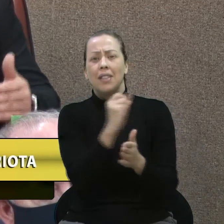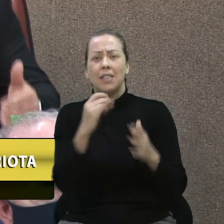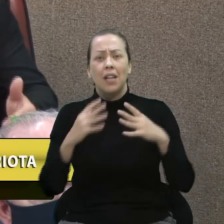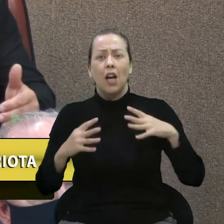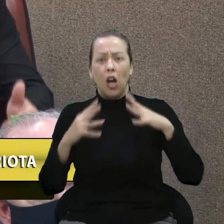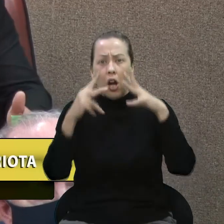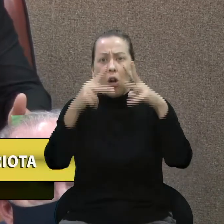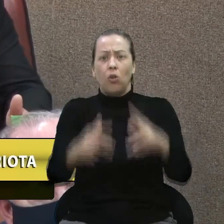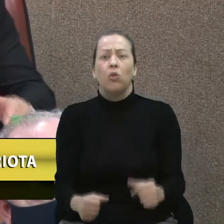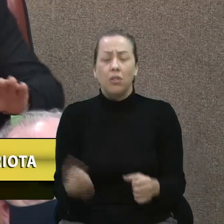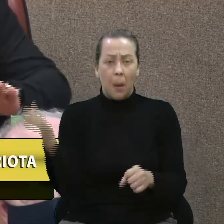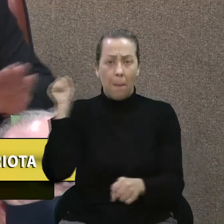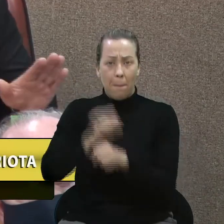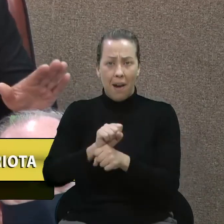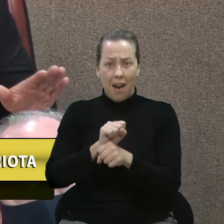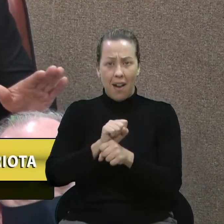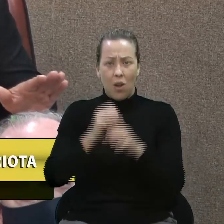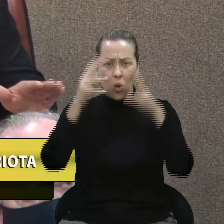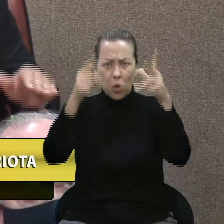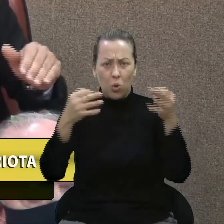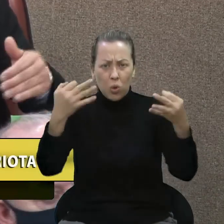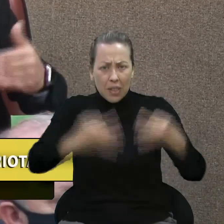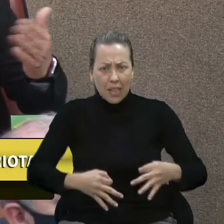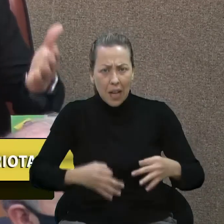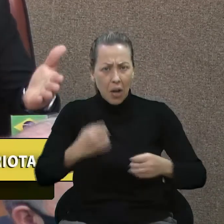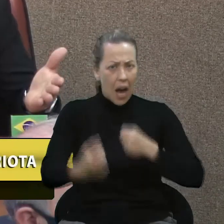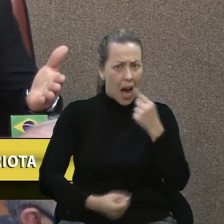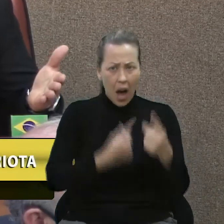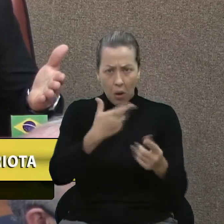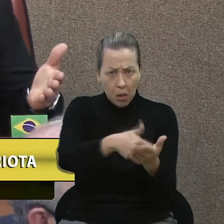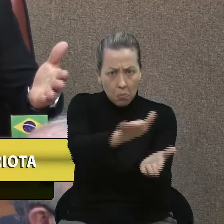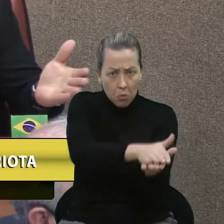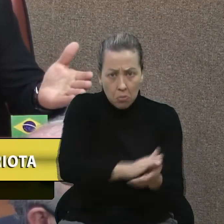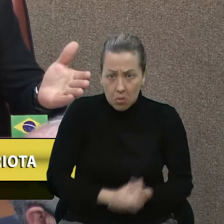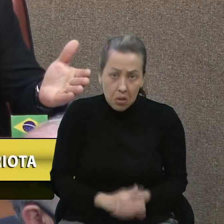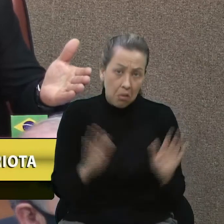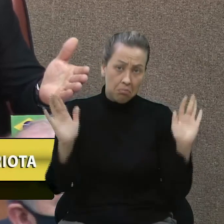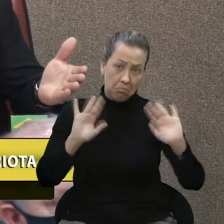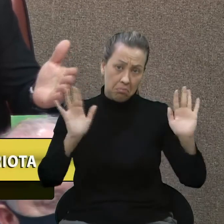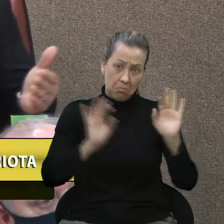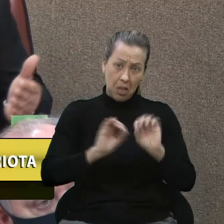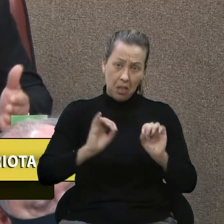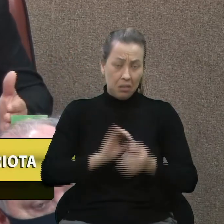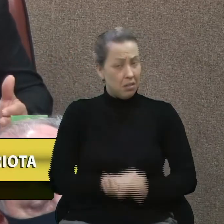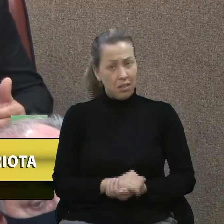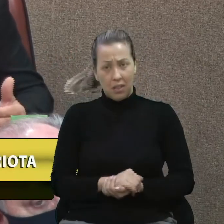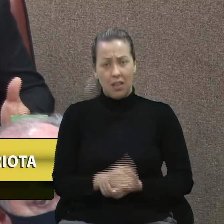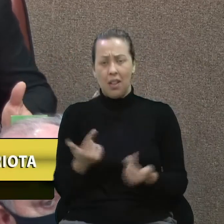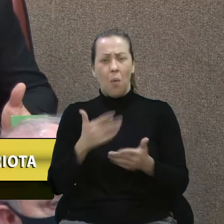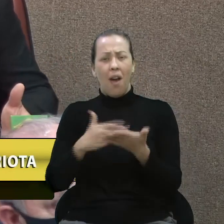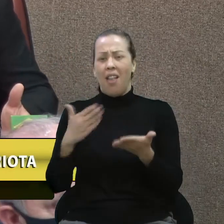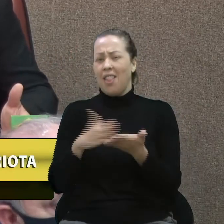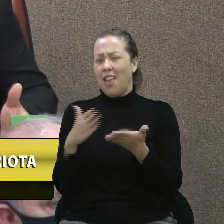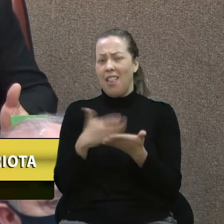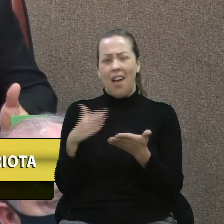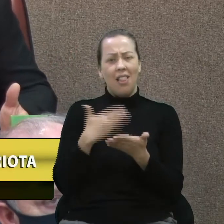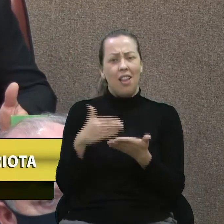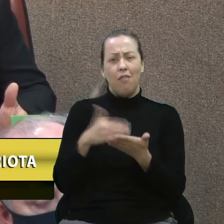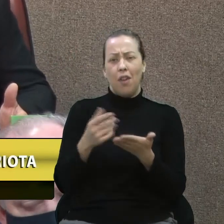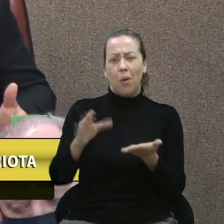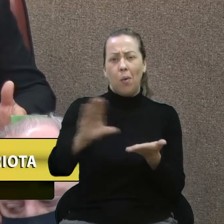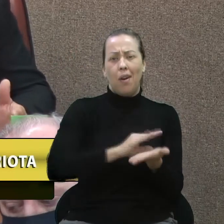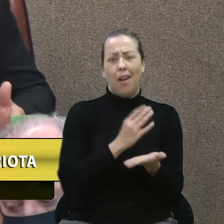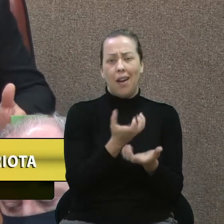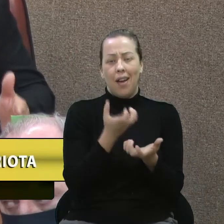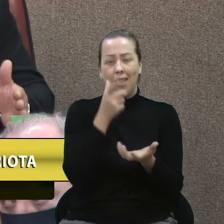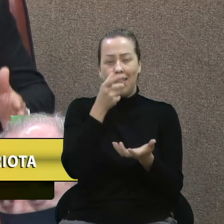Se todos que fossem parados lá estivessem em dia, alguém teria sido multado? Ninguém. Então, não tem nada a ver com arrecadação. É